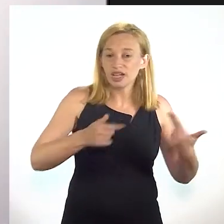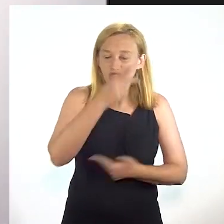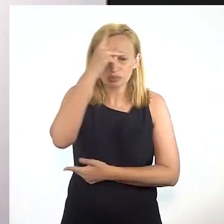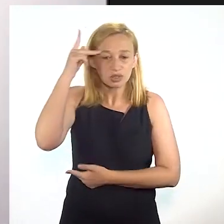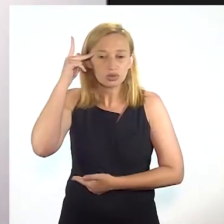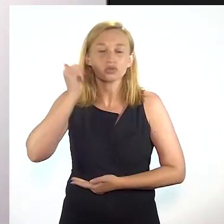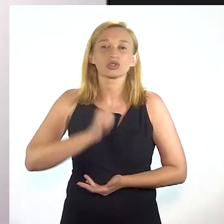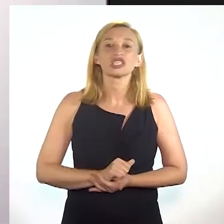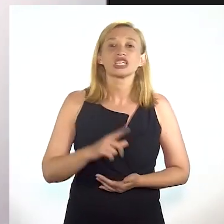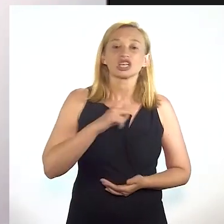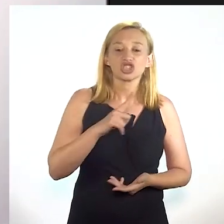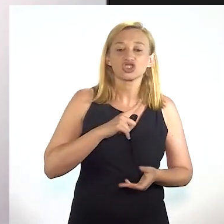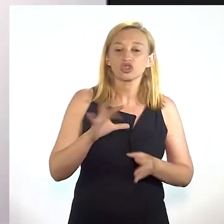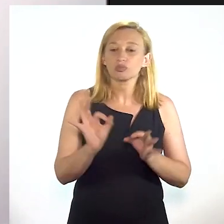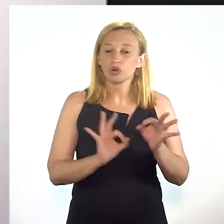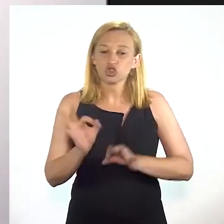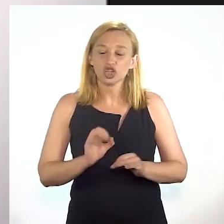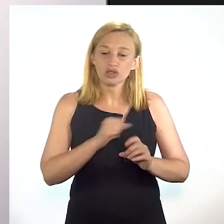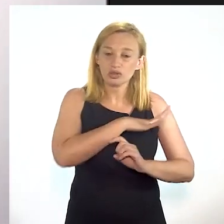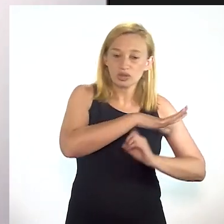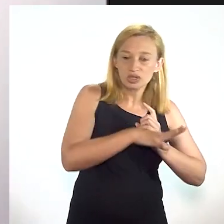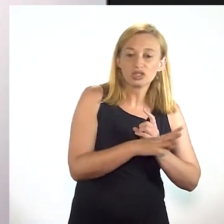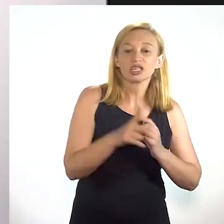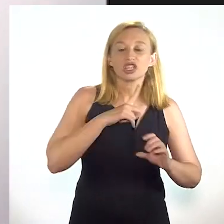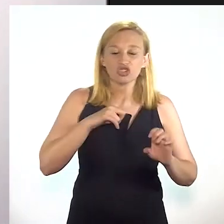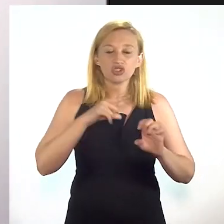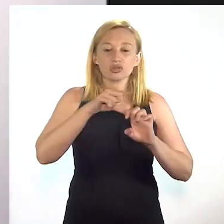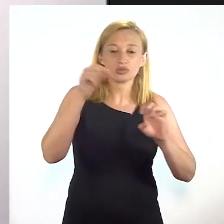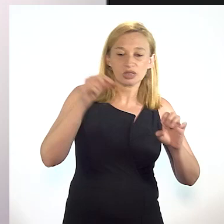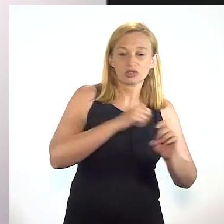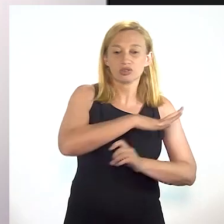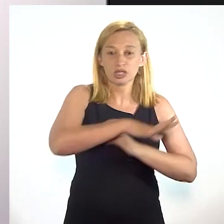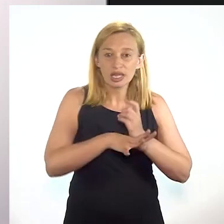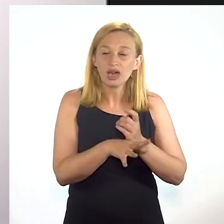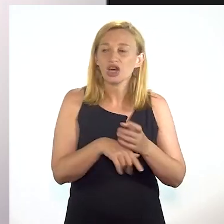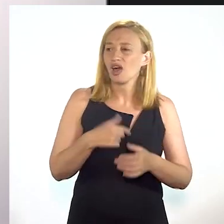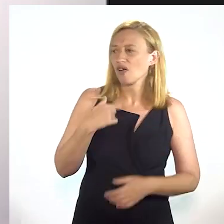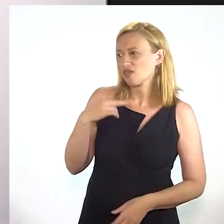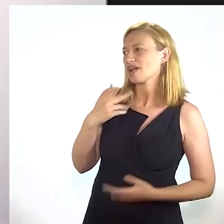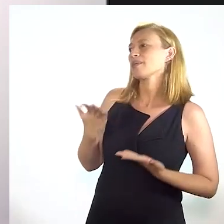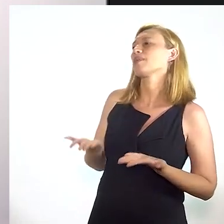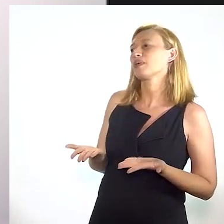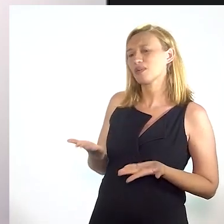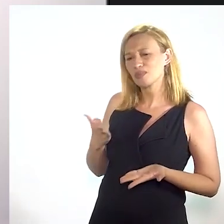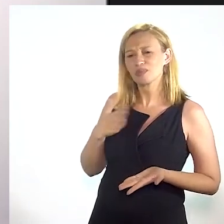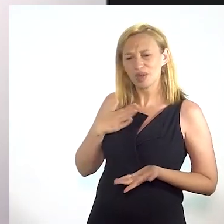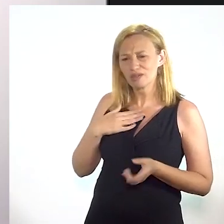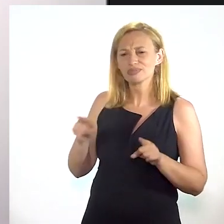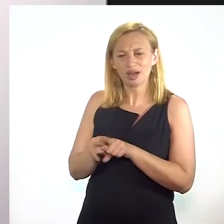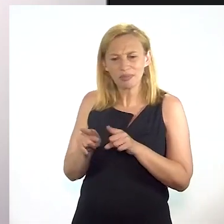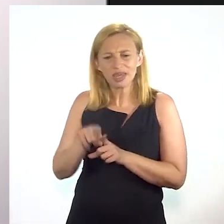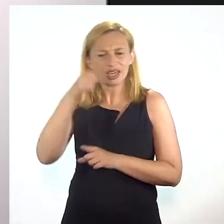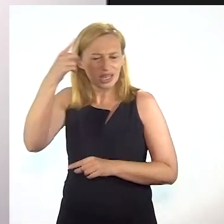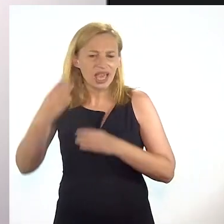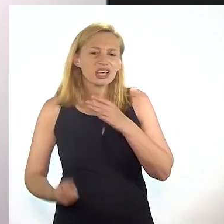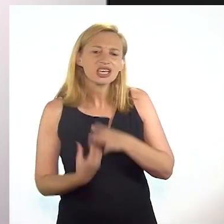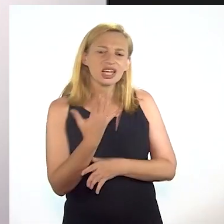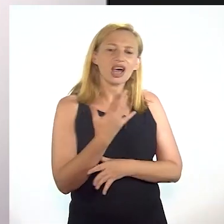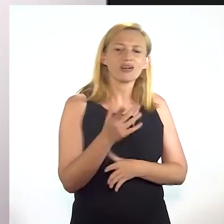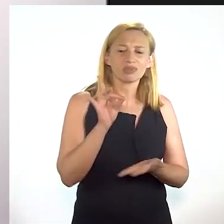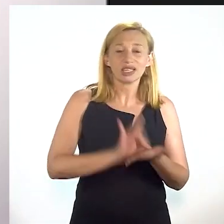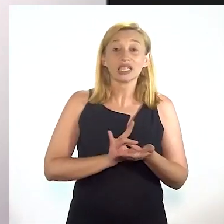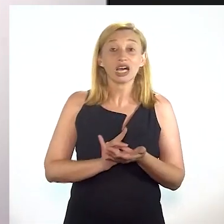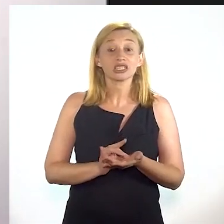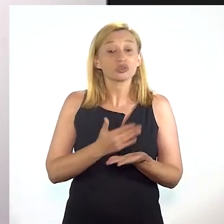que tinha várias pessoas que tinham projetos sociais, que tinham empreendimentos sociais, e eu falei, poxa, então o meu pode virar uma ideia e se